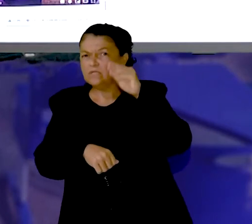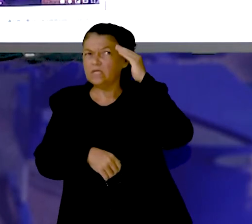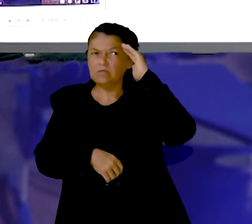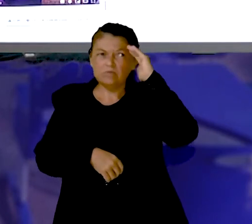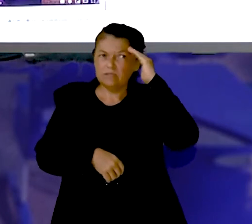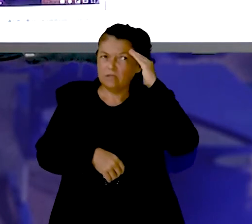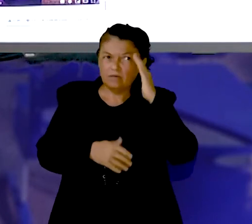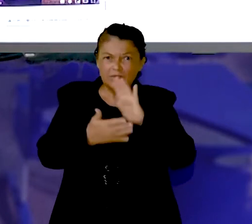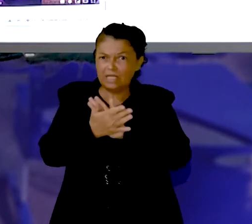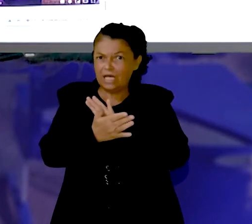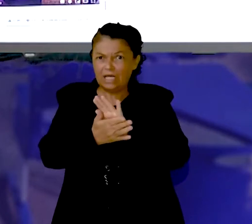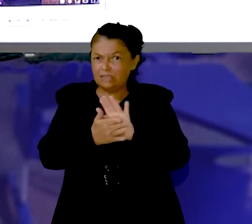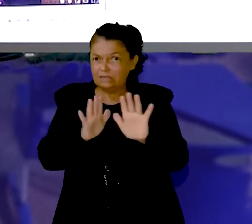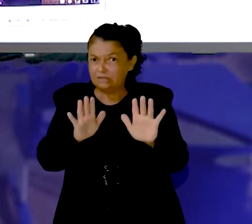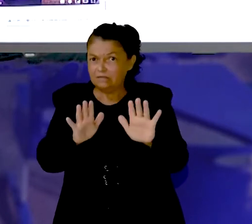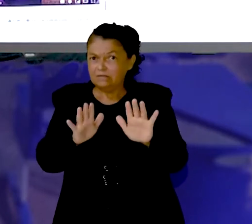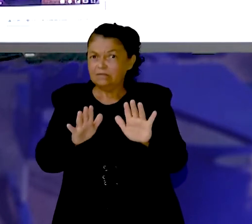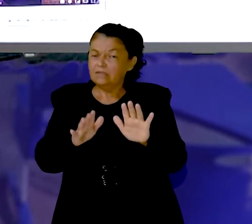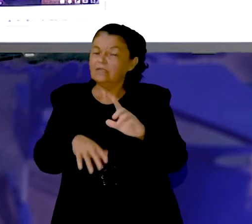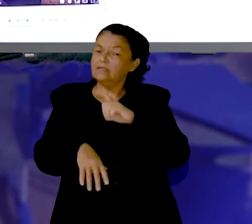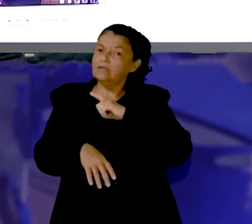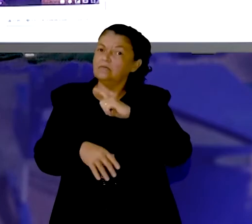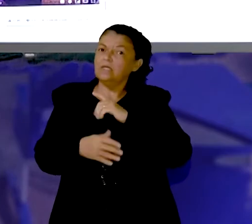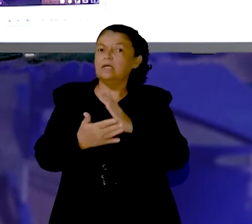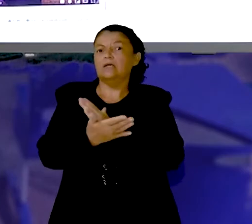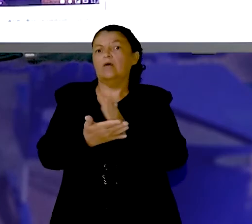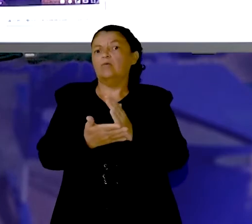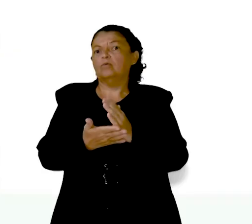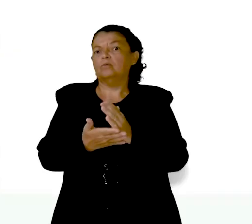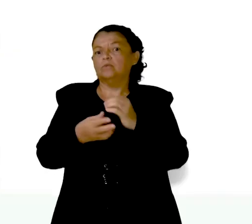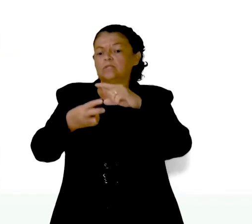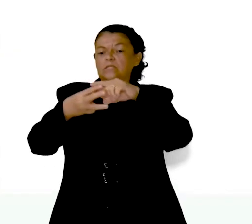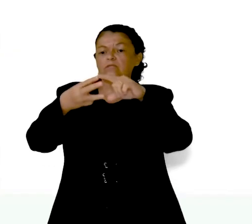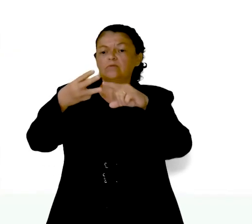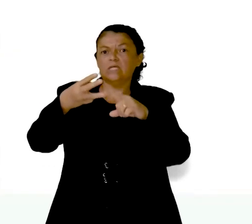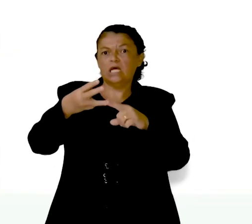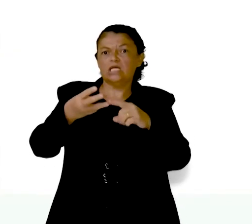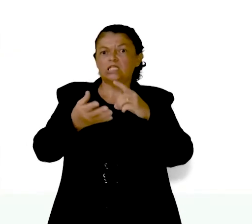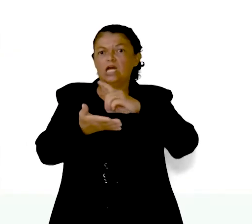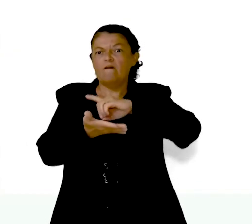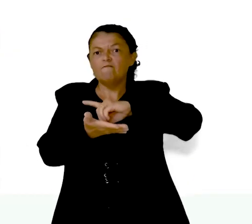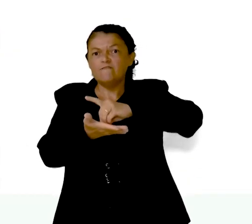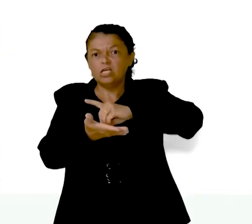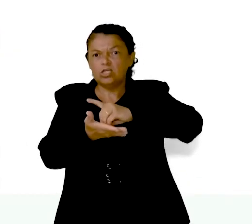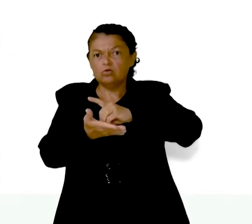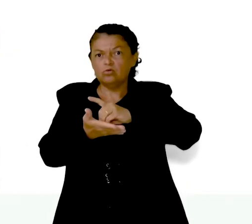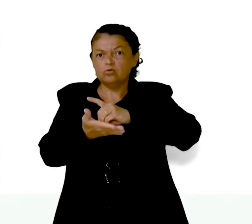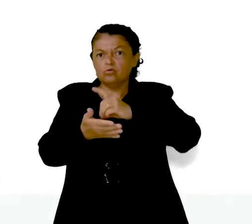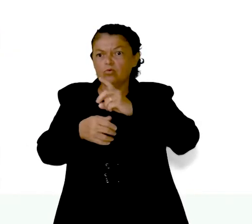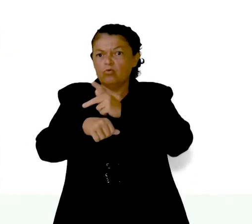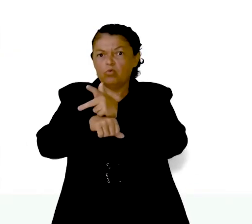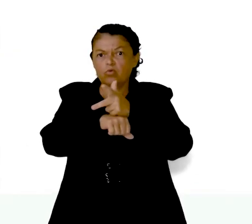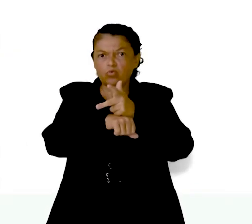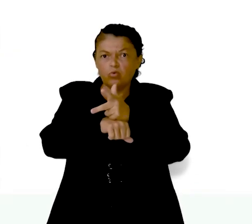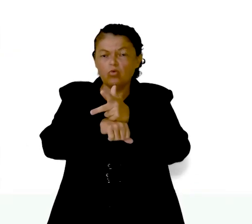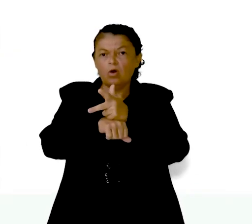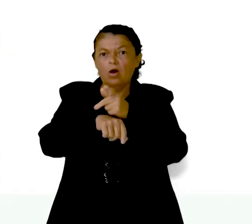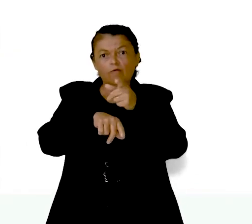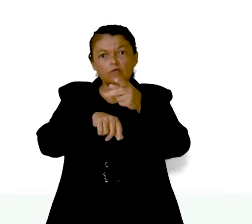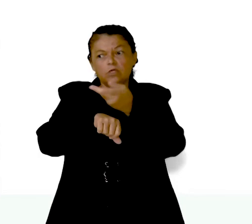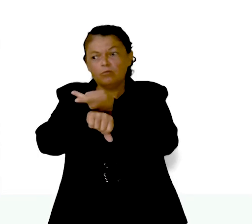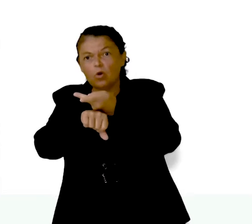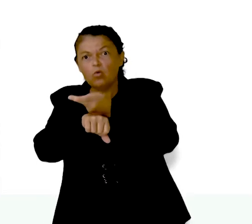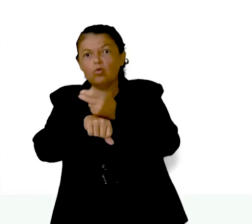essa ideia do que seja o niilismo. Então, tenho 3 indicações de vídeos que você encontra facilmente no YouTube. Um que